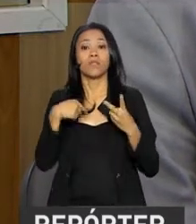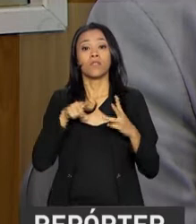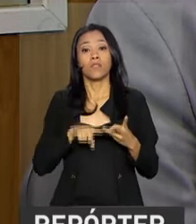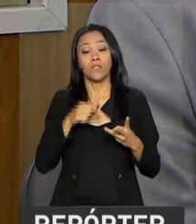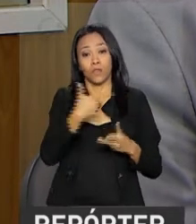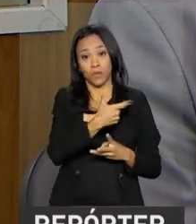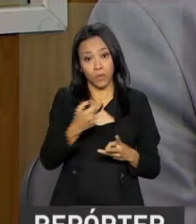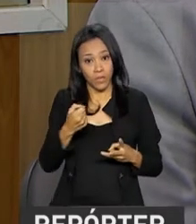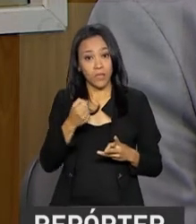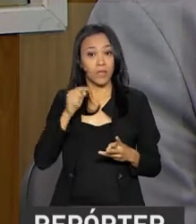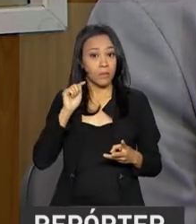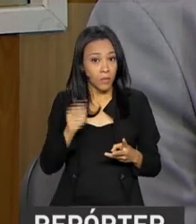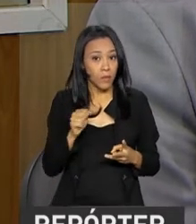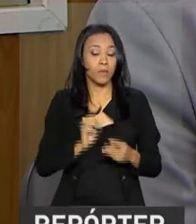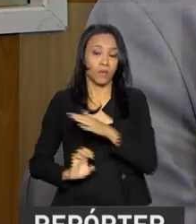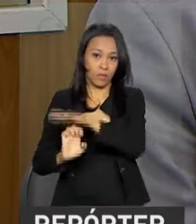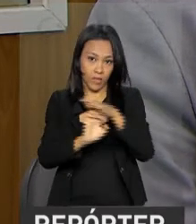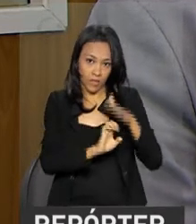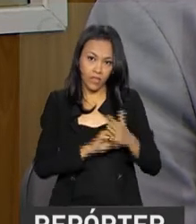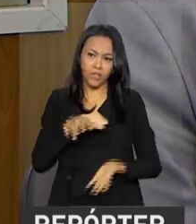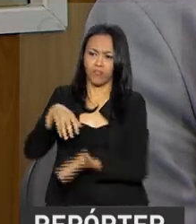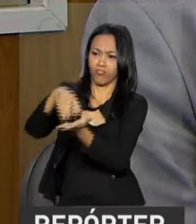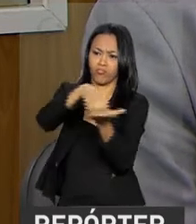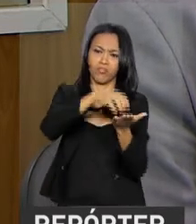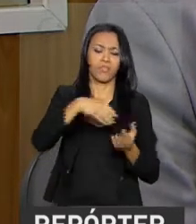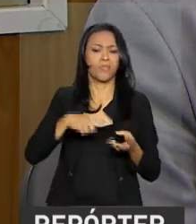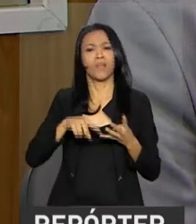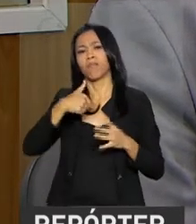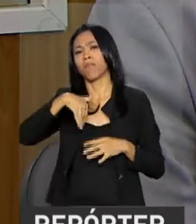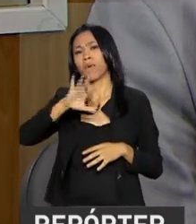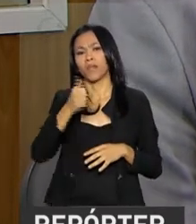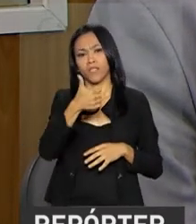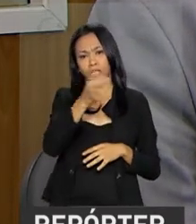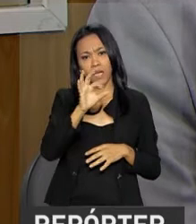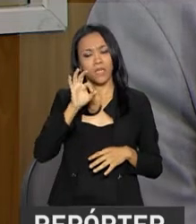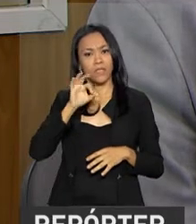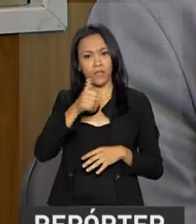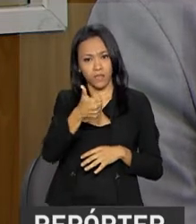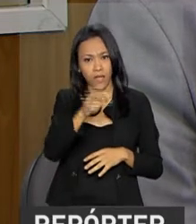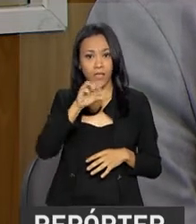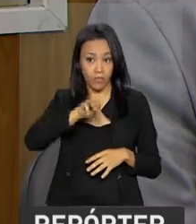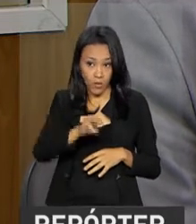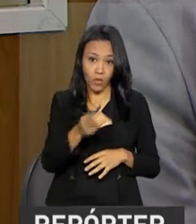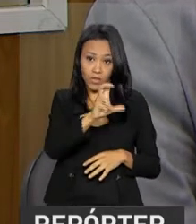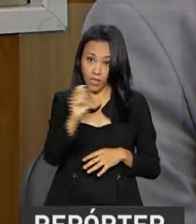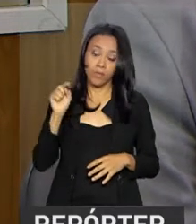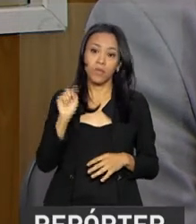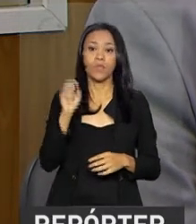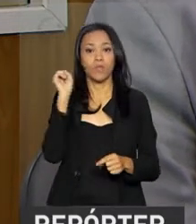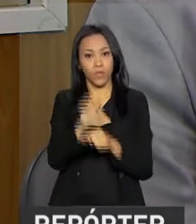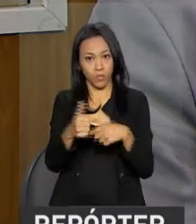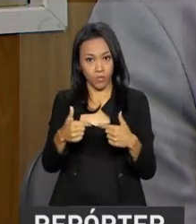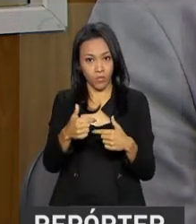200 mil empresas e instituições mais de 10 bilhões e meio de impostos diretos gerados